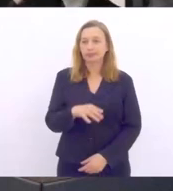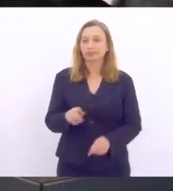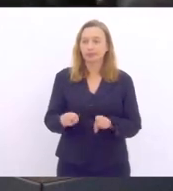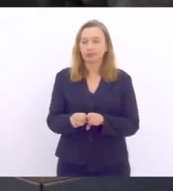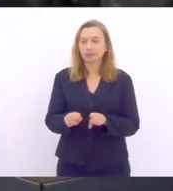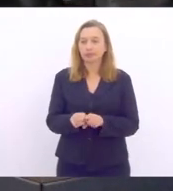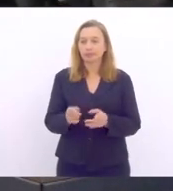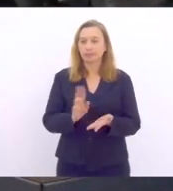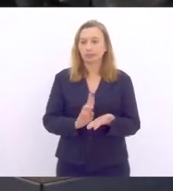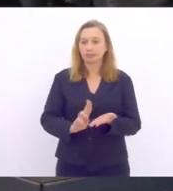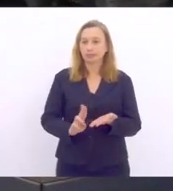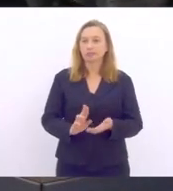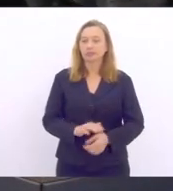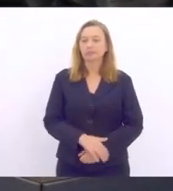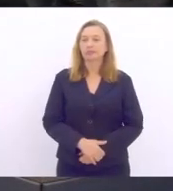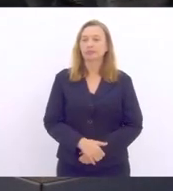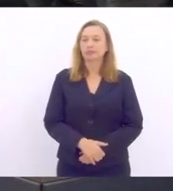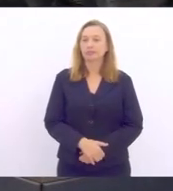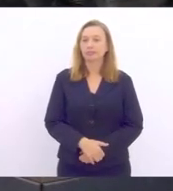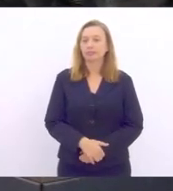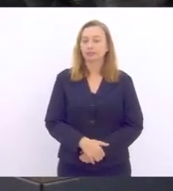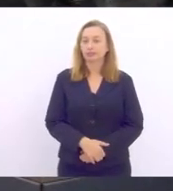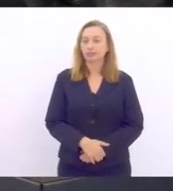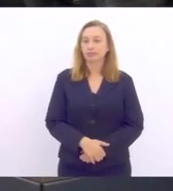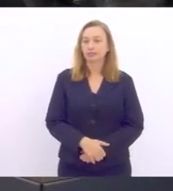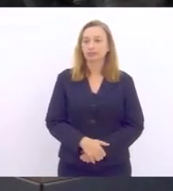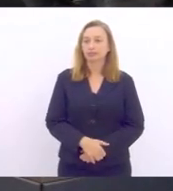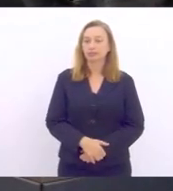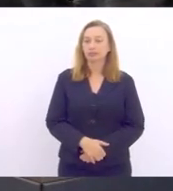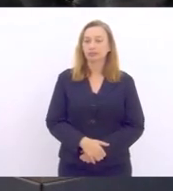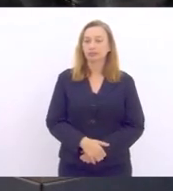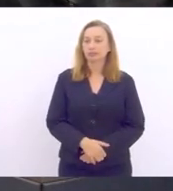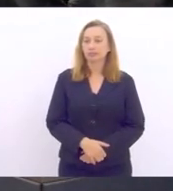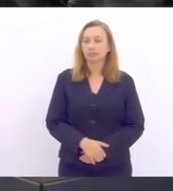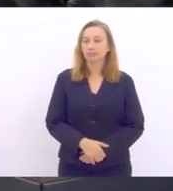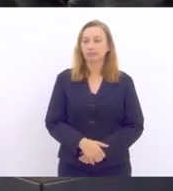Souza está inscrito. Eu sei. Bem, e o Vadete não está inscrito